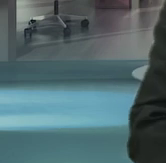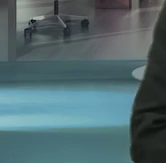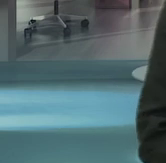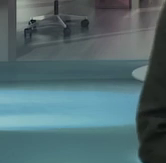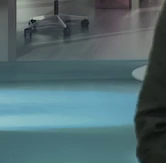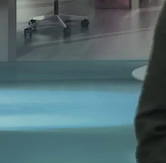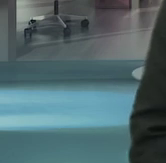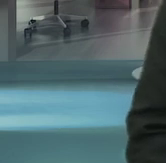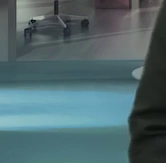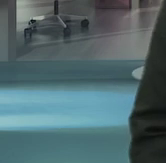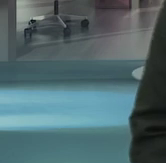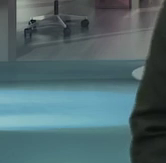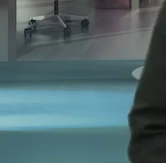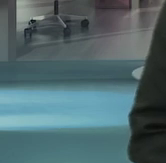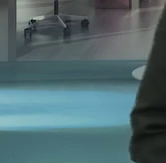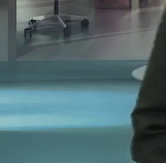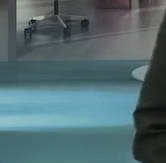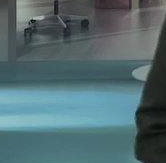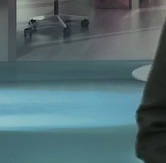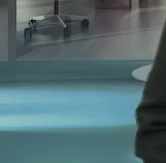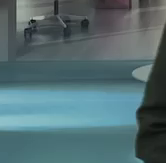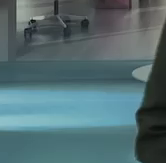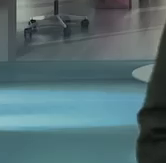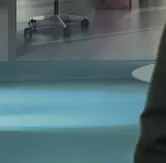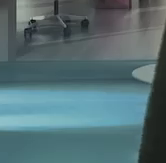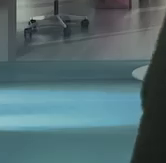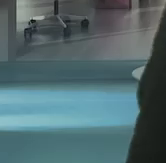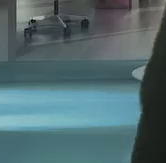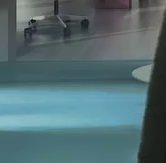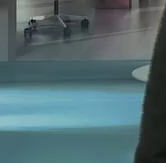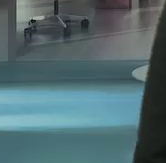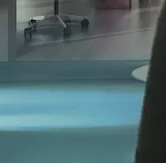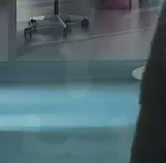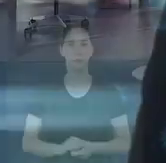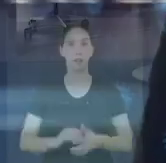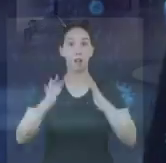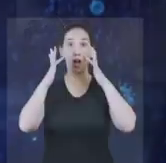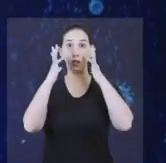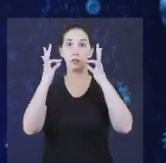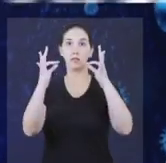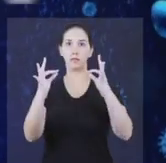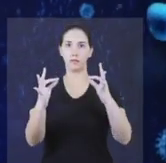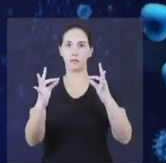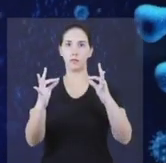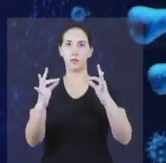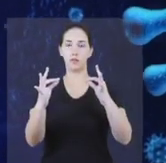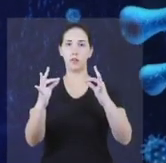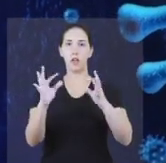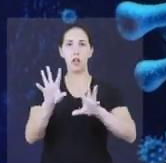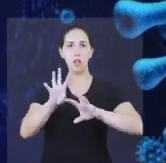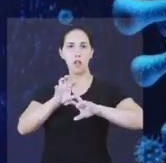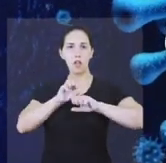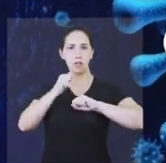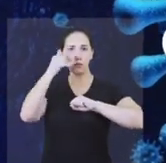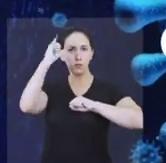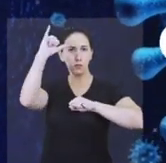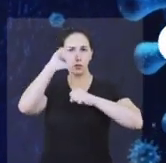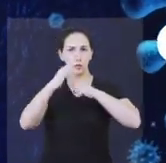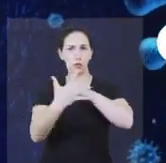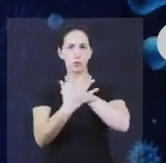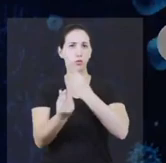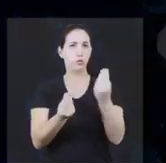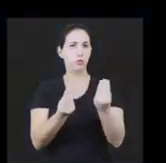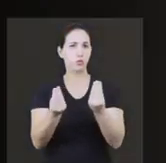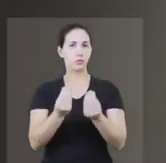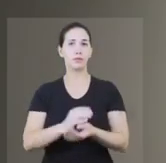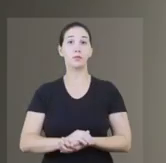da sua mão para que possamos a sermos mais fortes a função veja como evitar o